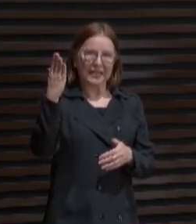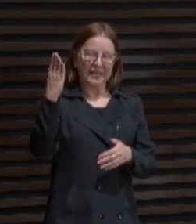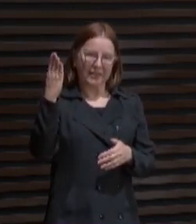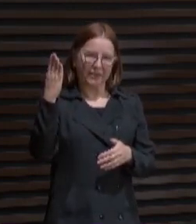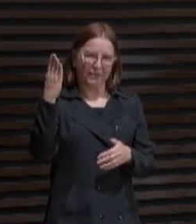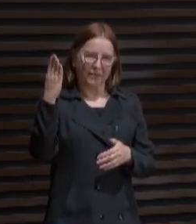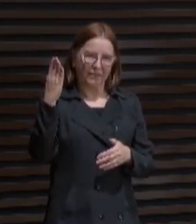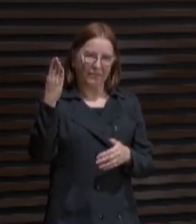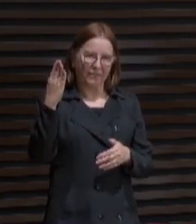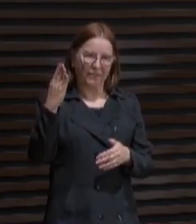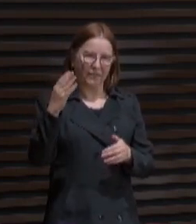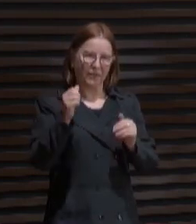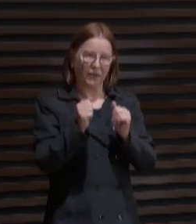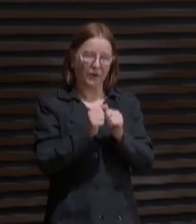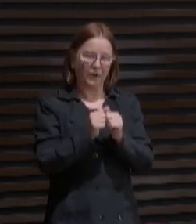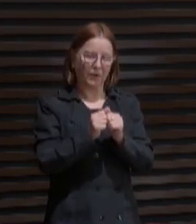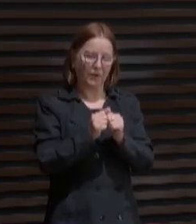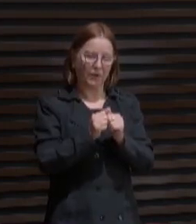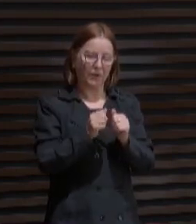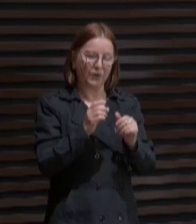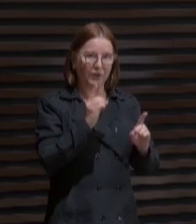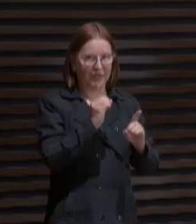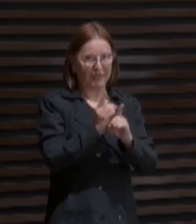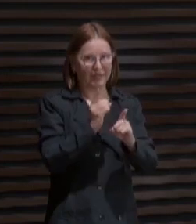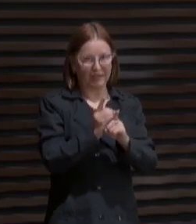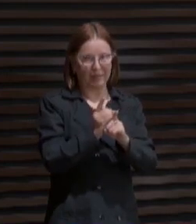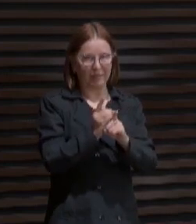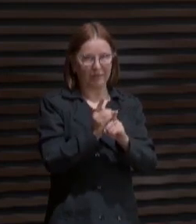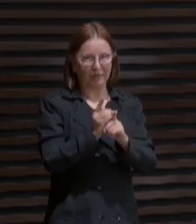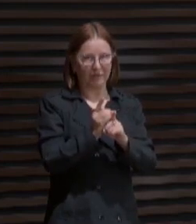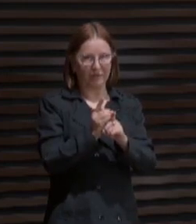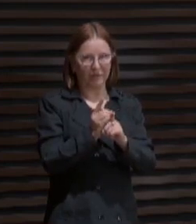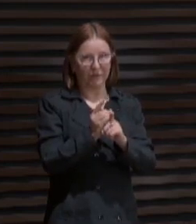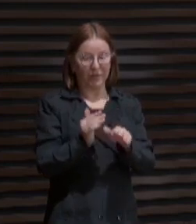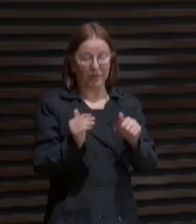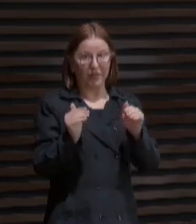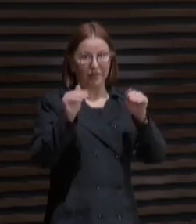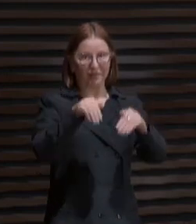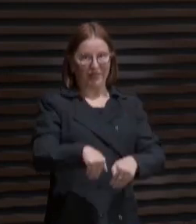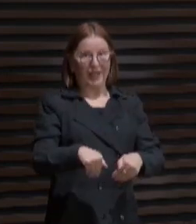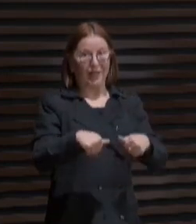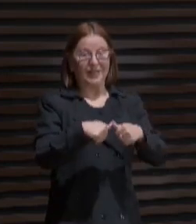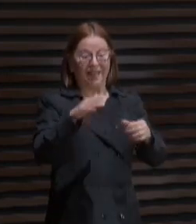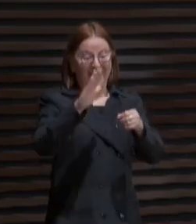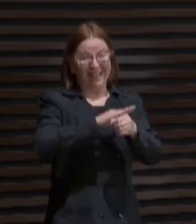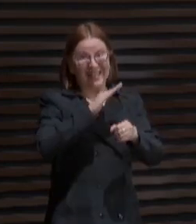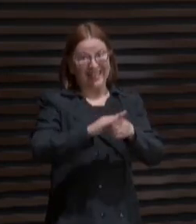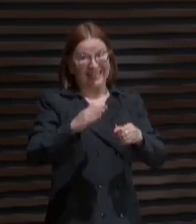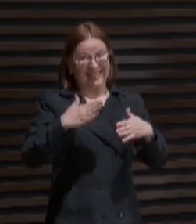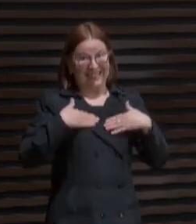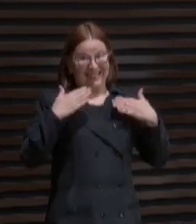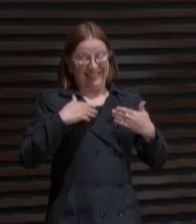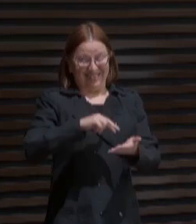homens que finalmente eles estavam plenos de júbilo. Nós vamos então